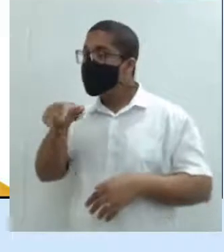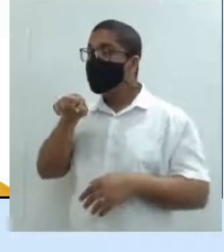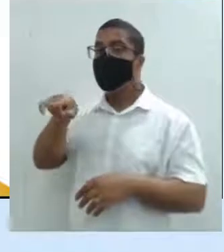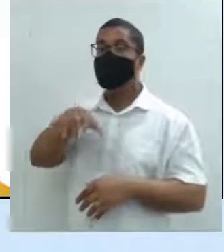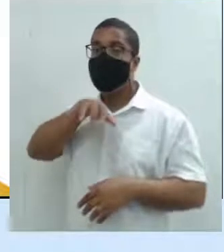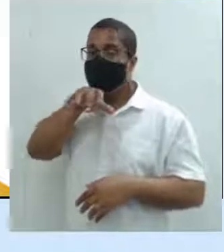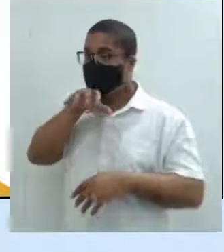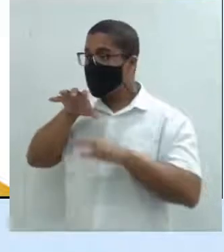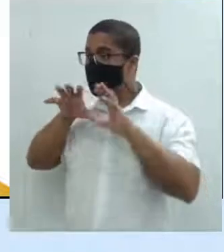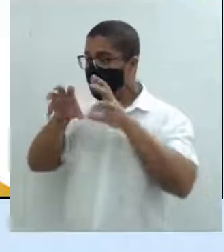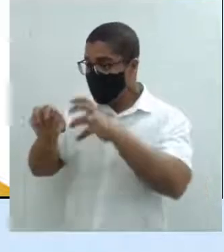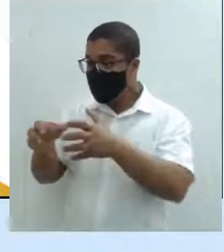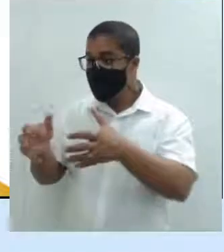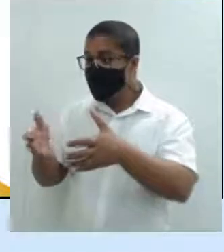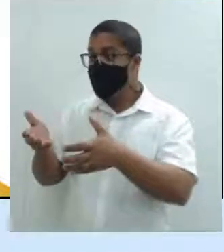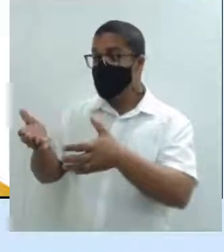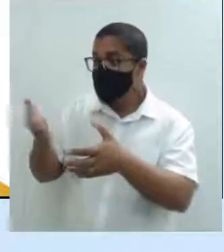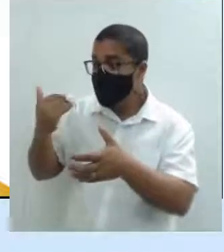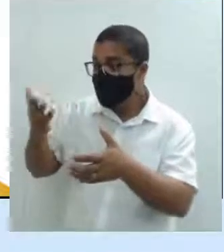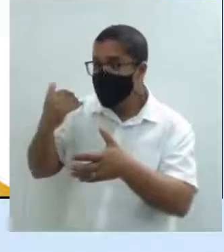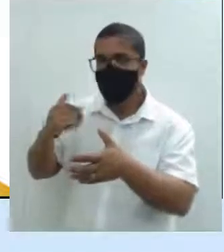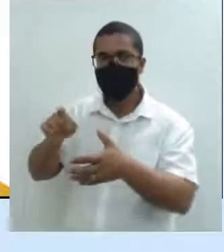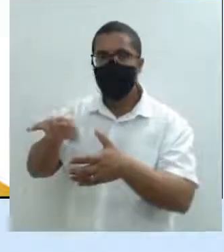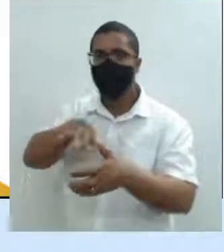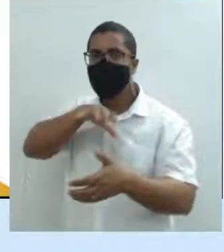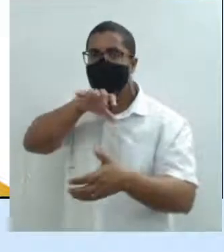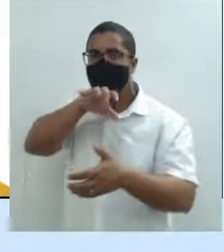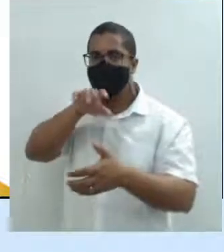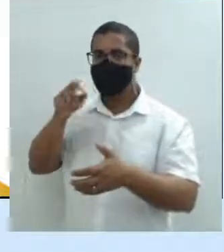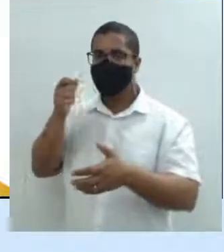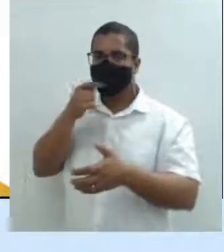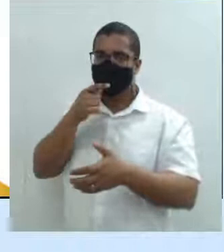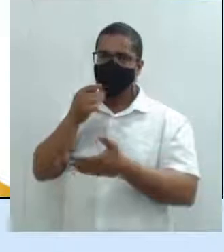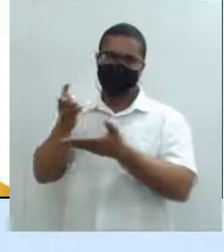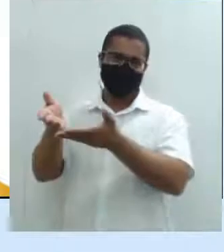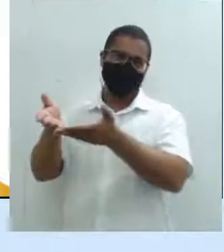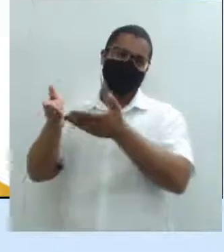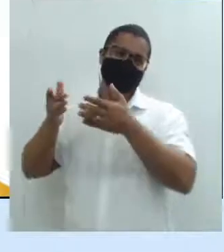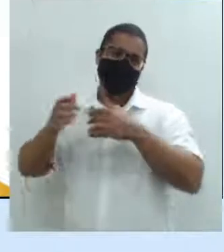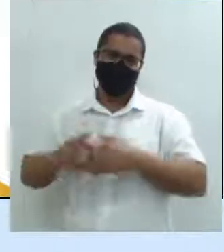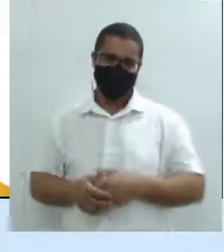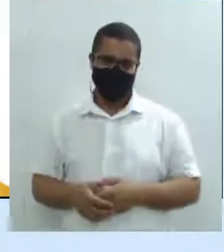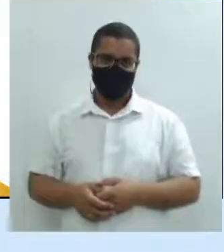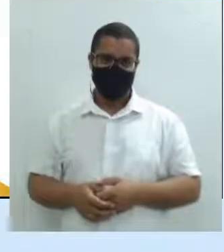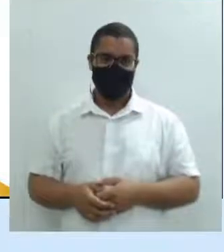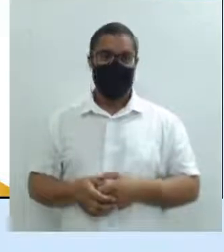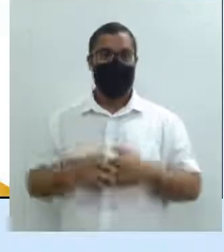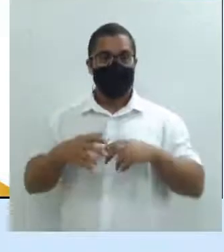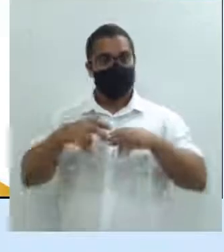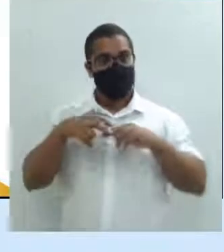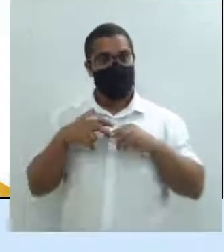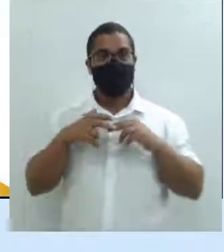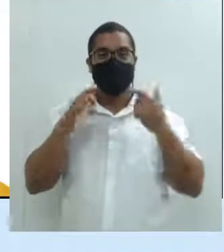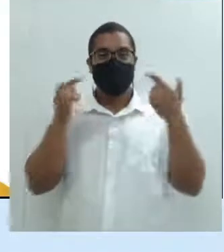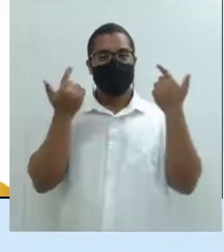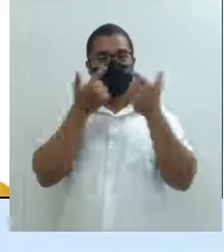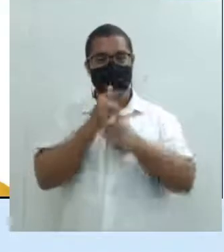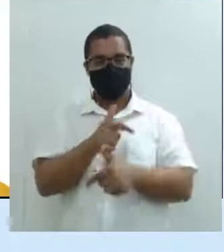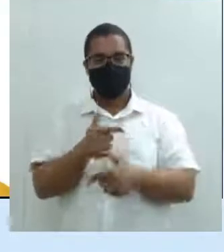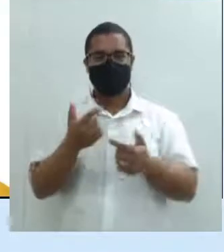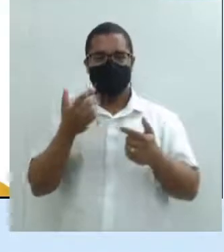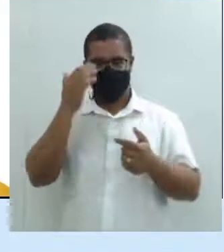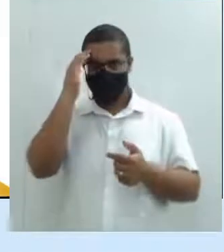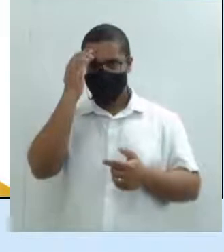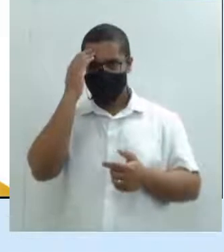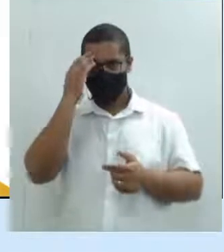A porquinha é um animal. E por isso acaba despertando esse humor nessa